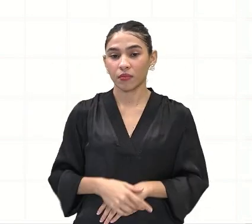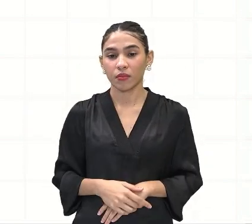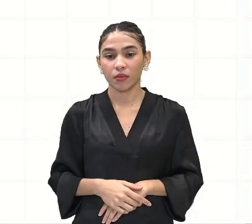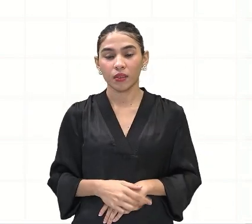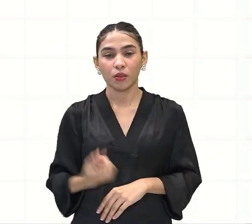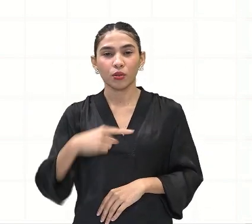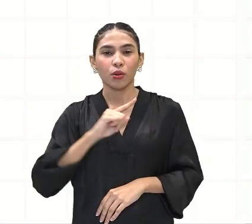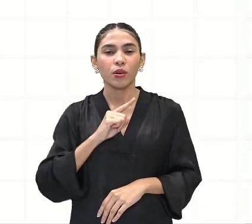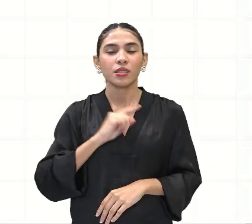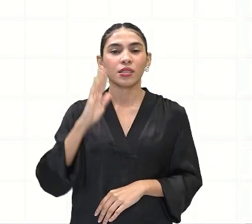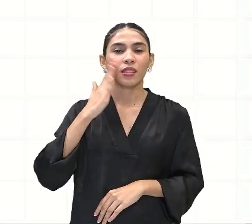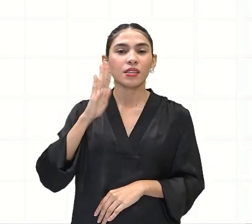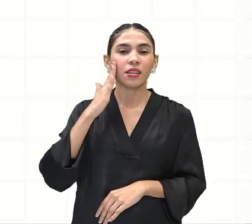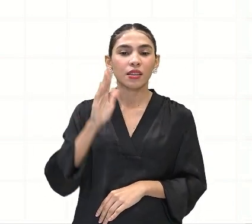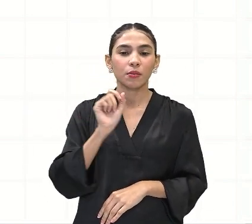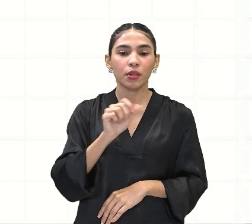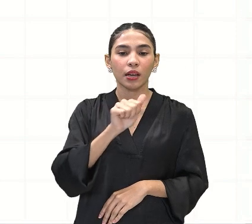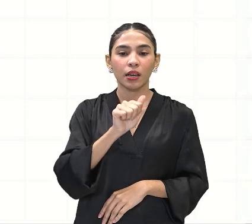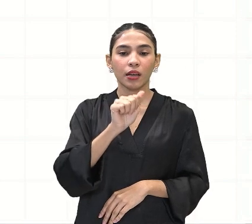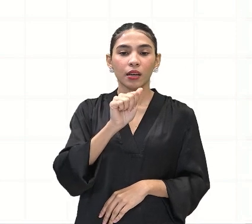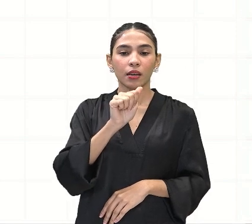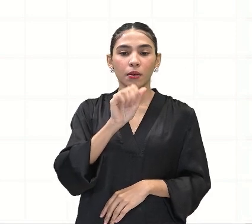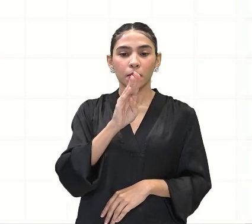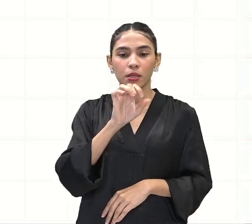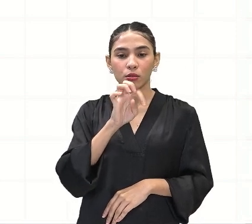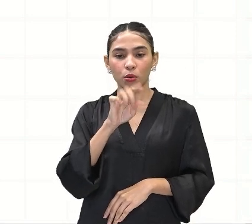o absolutismo era nada